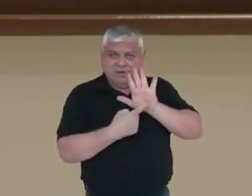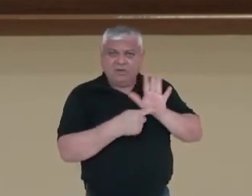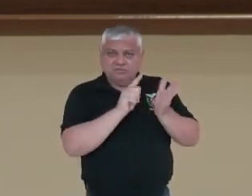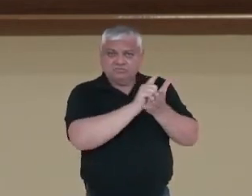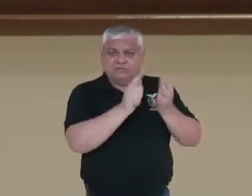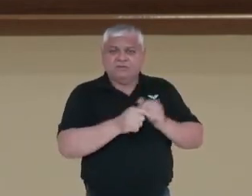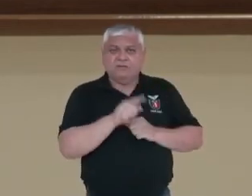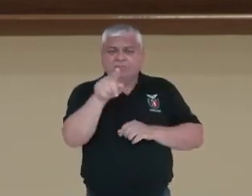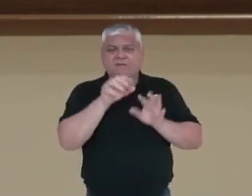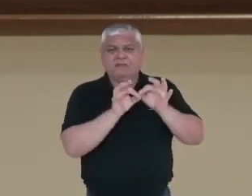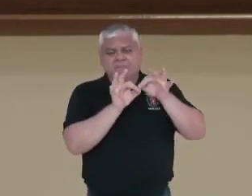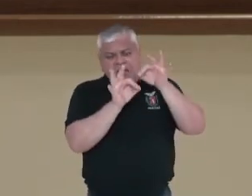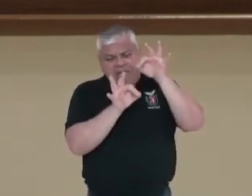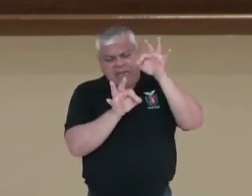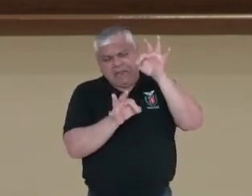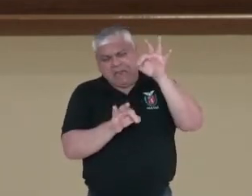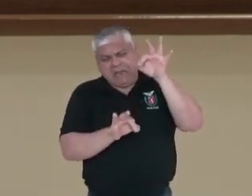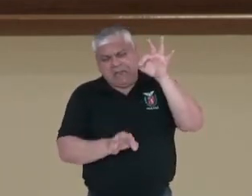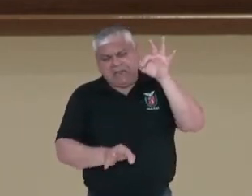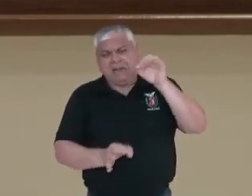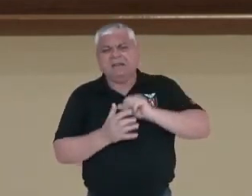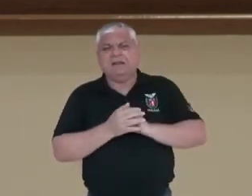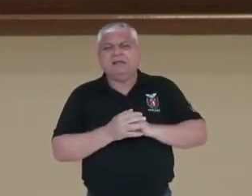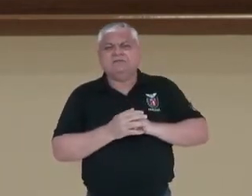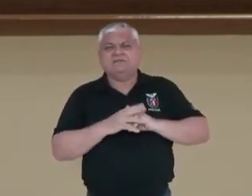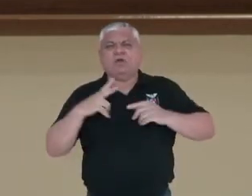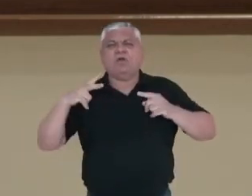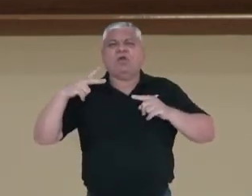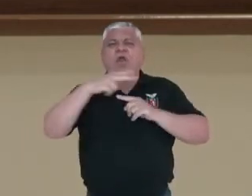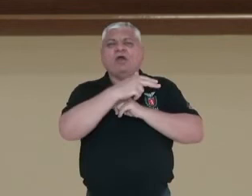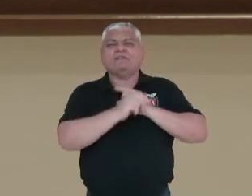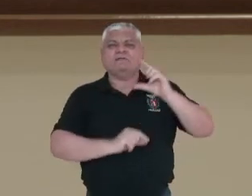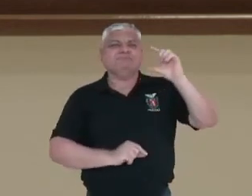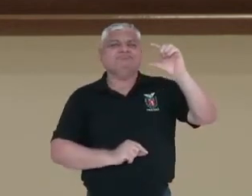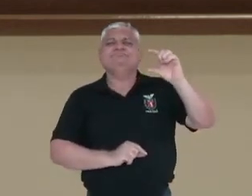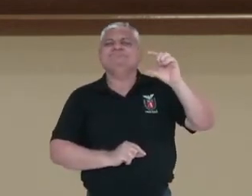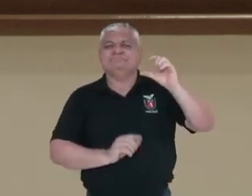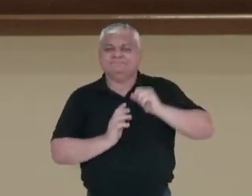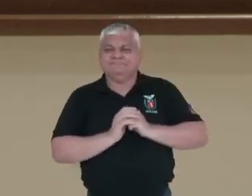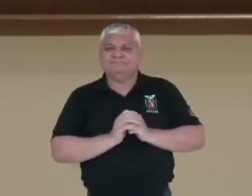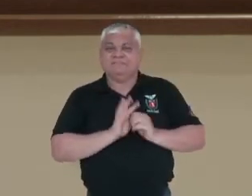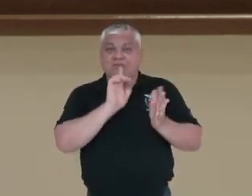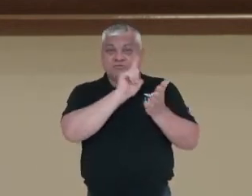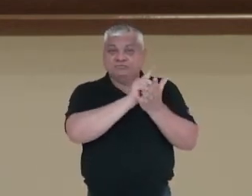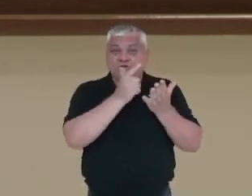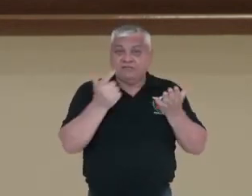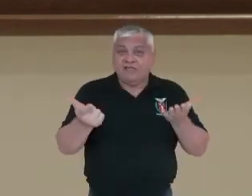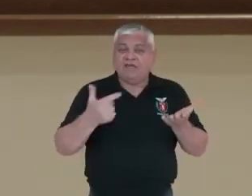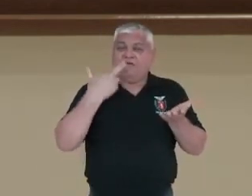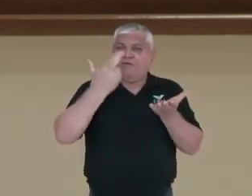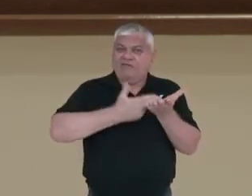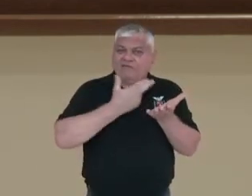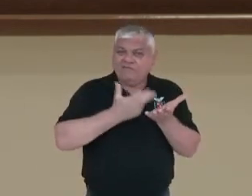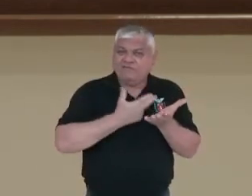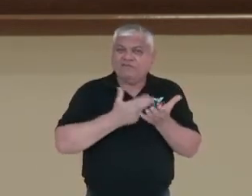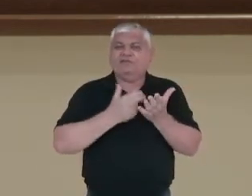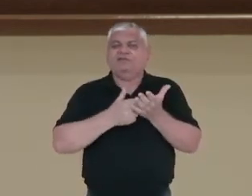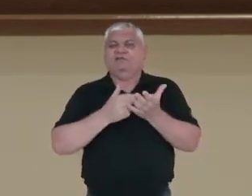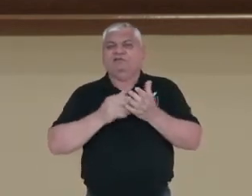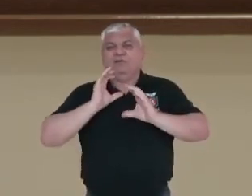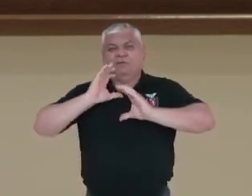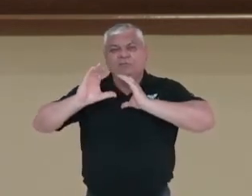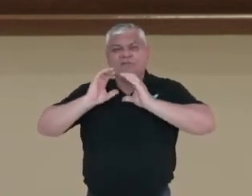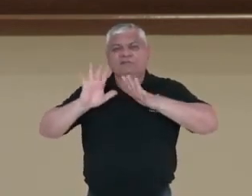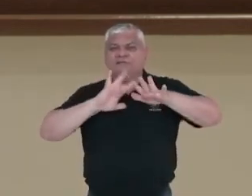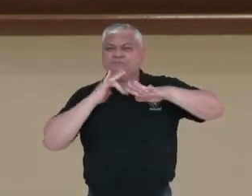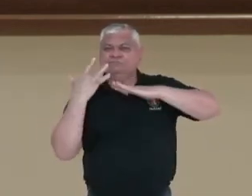mandar um texto desse tamanho e ser publicado apenas uma frase. O jornal, a revista, o meio de comunicação é que vai verificar o que ele